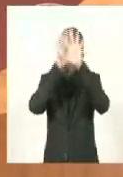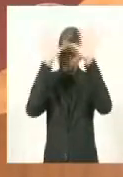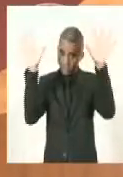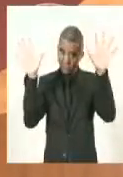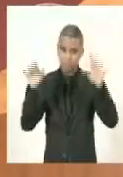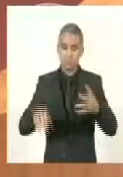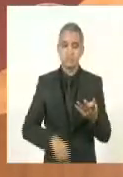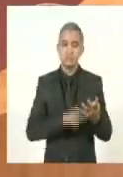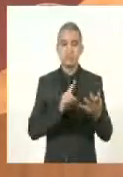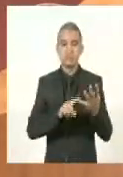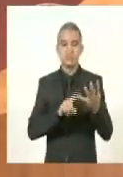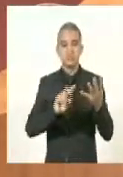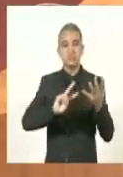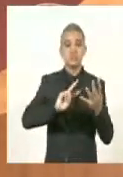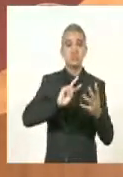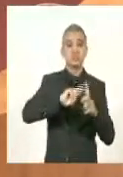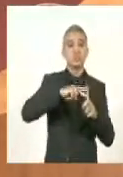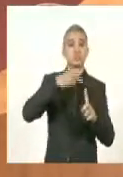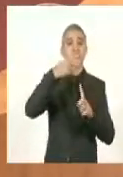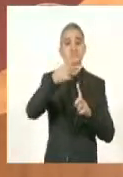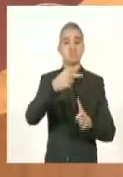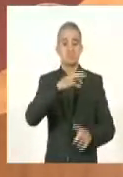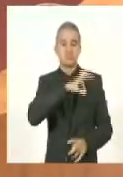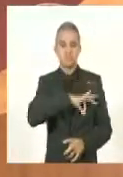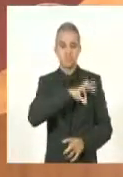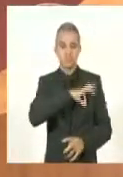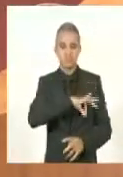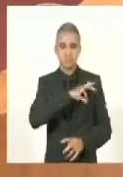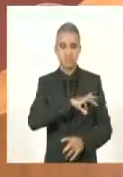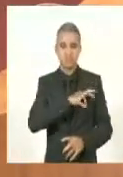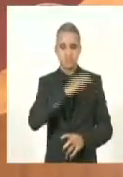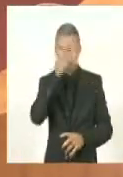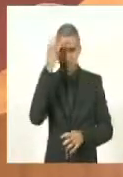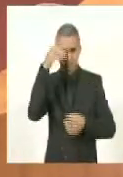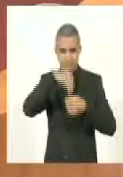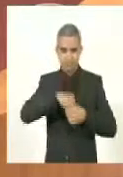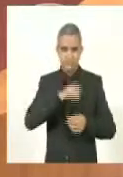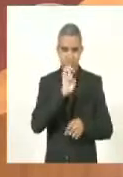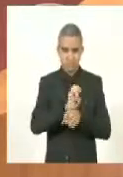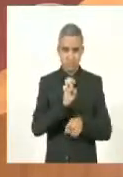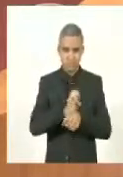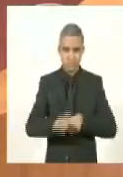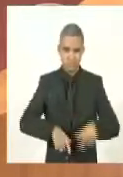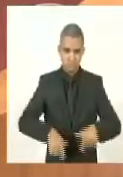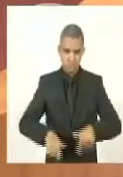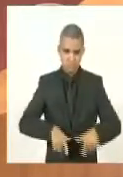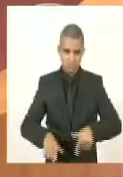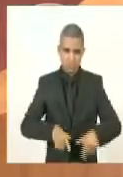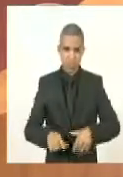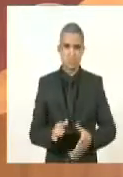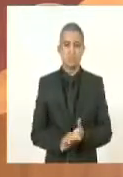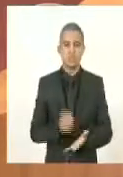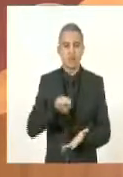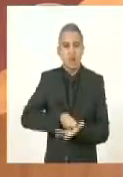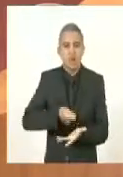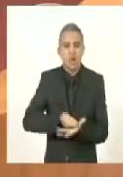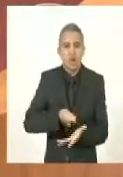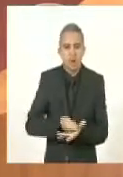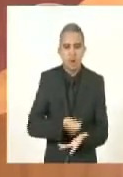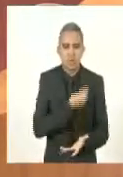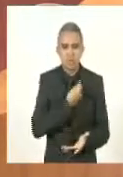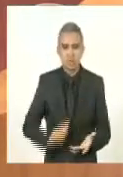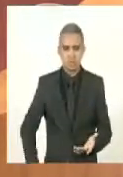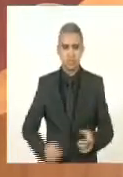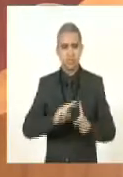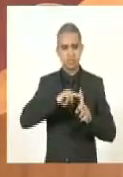salário de servidores públicos dentro do plano de cargos. O plano de cargos foi iniciado no governo passado. É obrigação do governo aumentar o